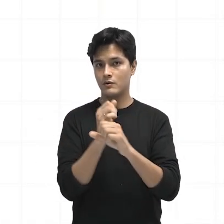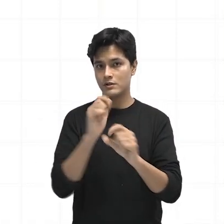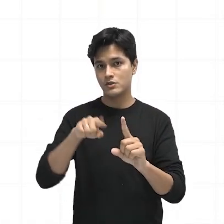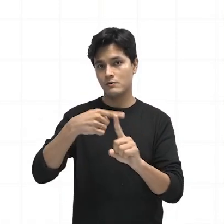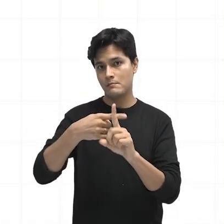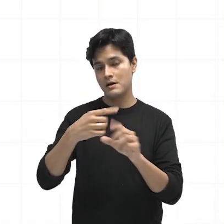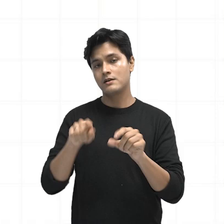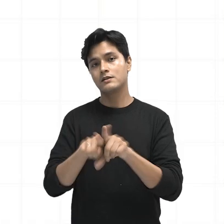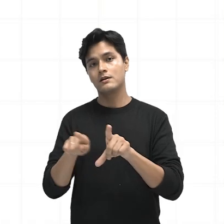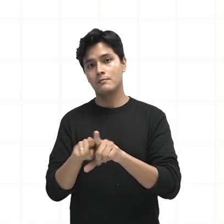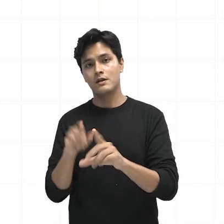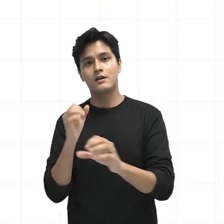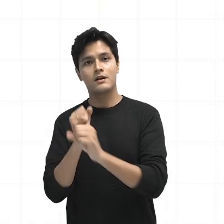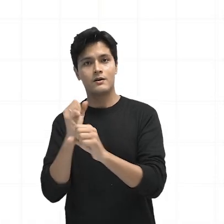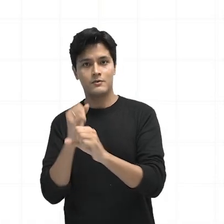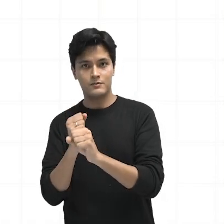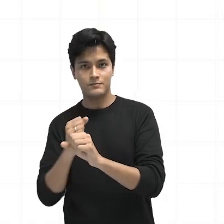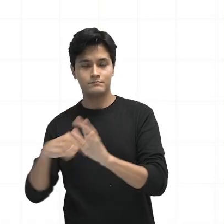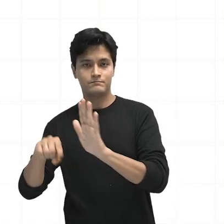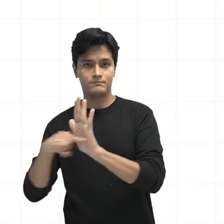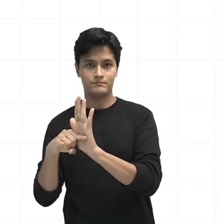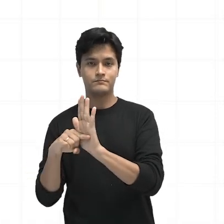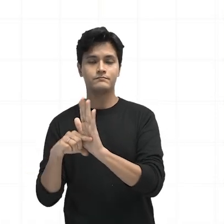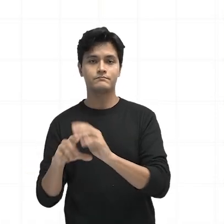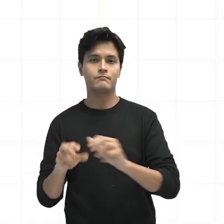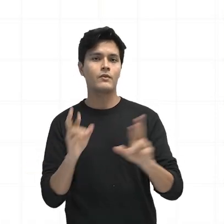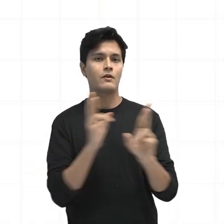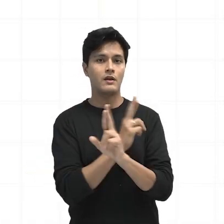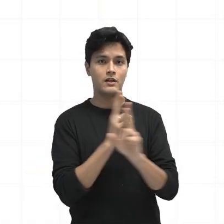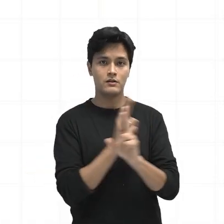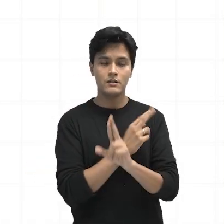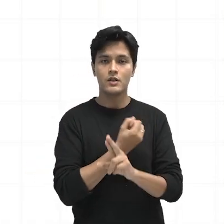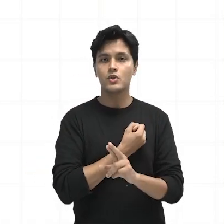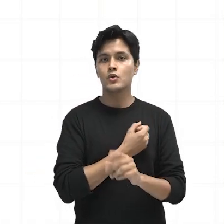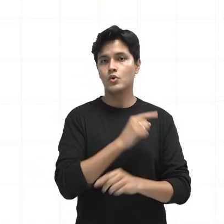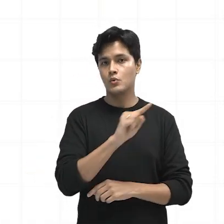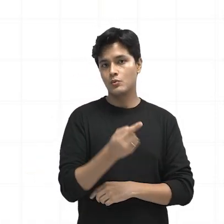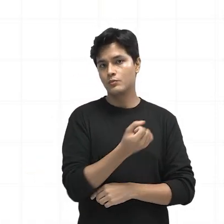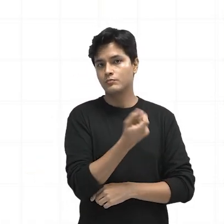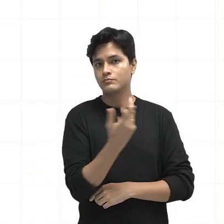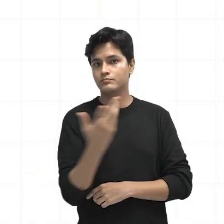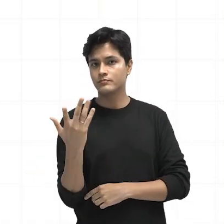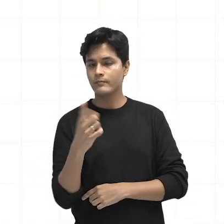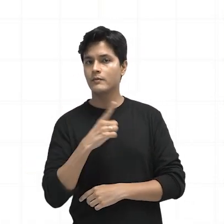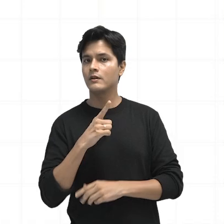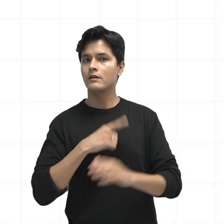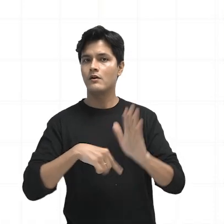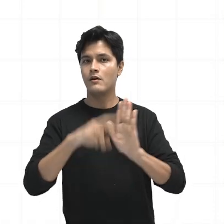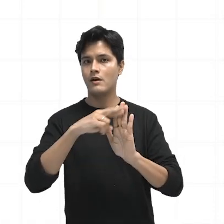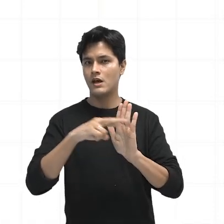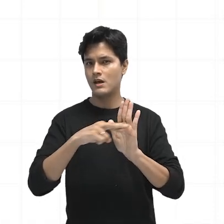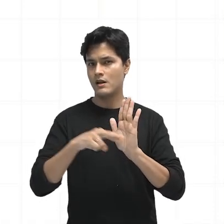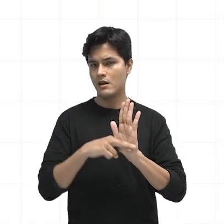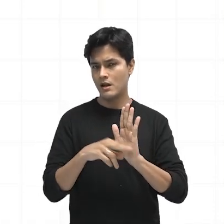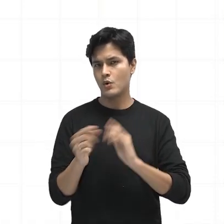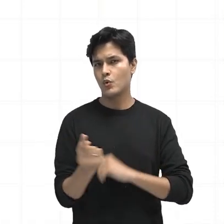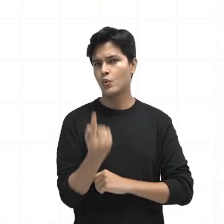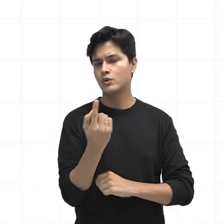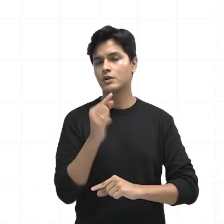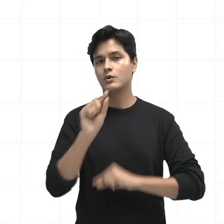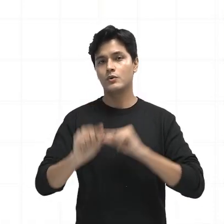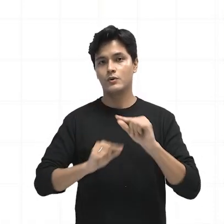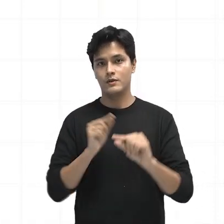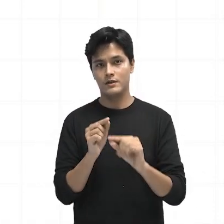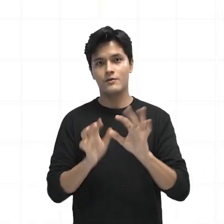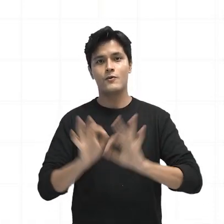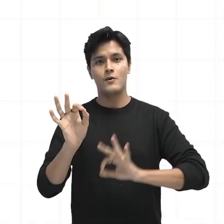de lhes falar. No caso dos números decimais, a única regra a ser seguida é armar a